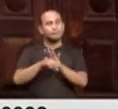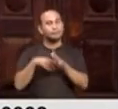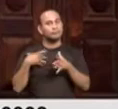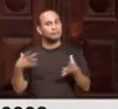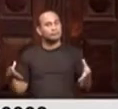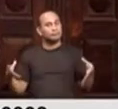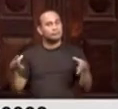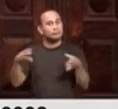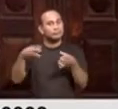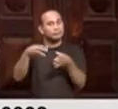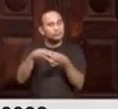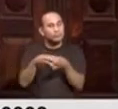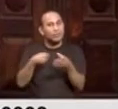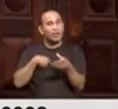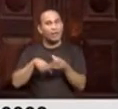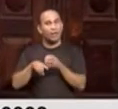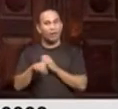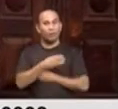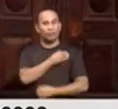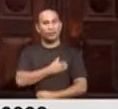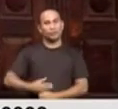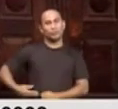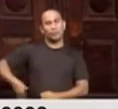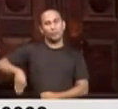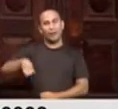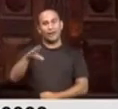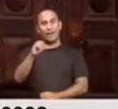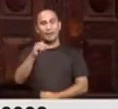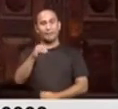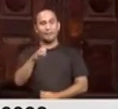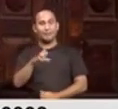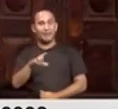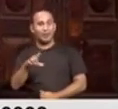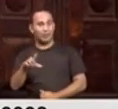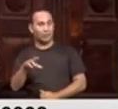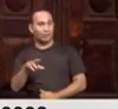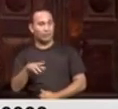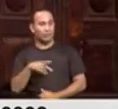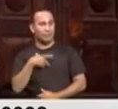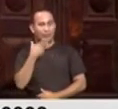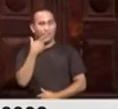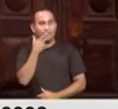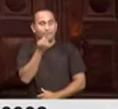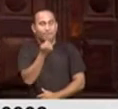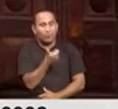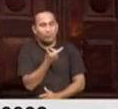ao ex-governador Sérgio Cabral, esse mesmo que poucos hoje têm coragem de defender.